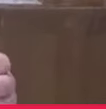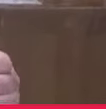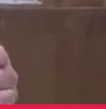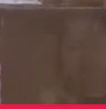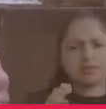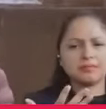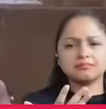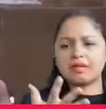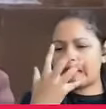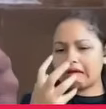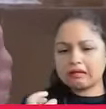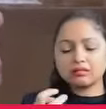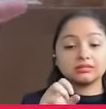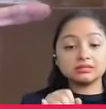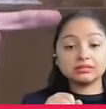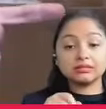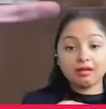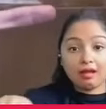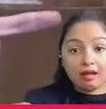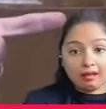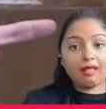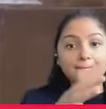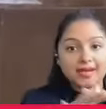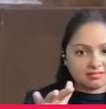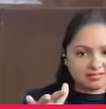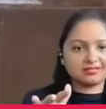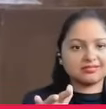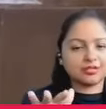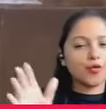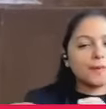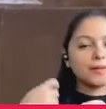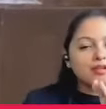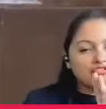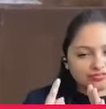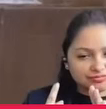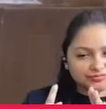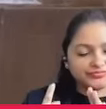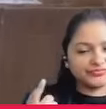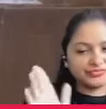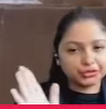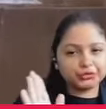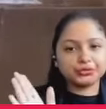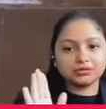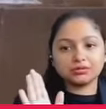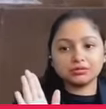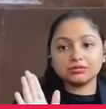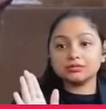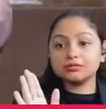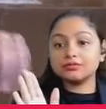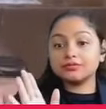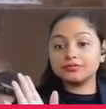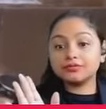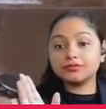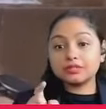transe que quando nós isolamos as Praças e no vídeo que o senhor mostra o primeiro vídeo que me mostrou dá para o senhor ver a linha de soldados que